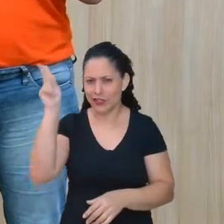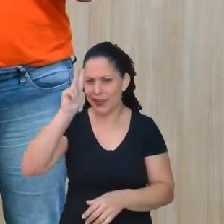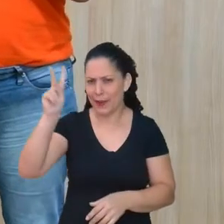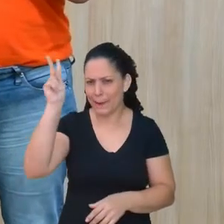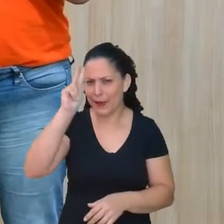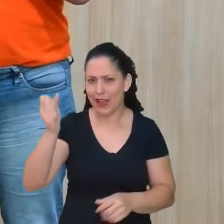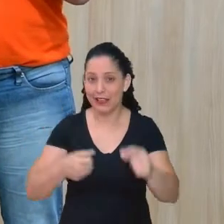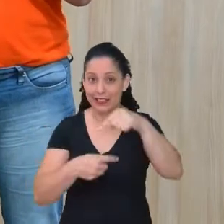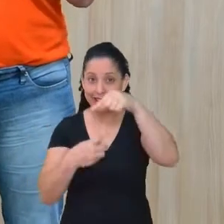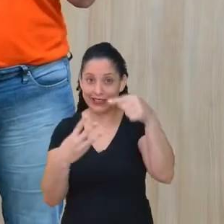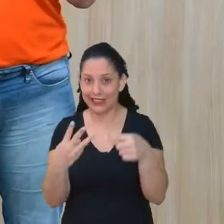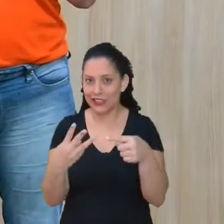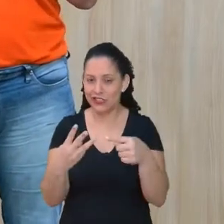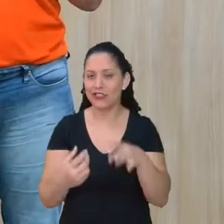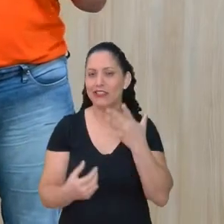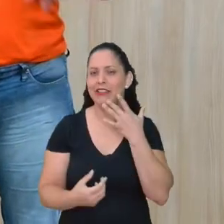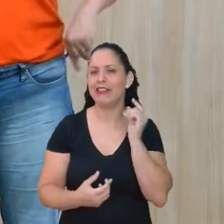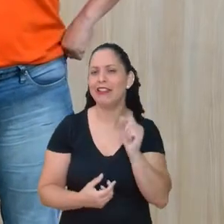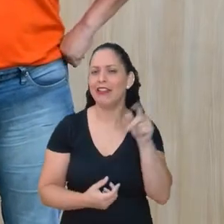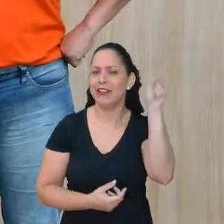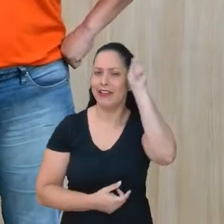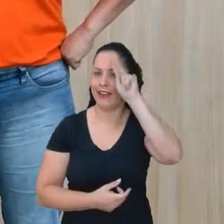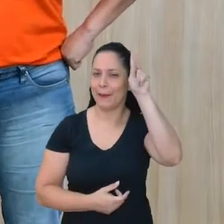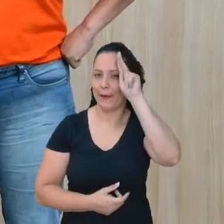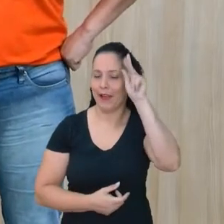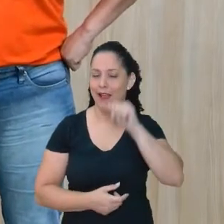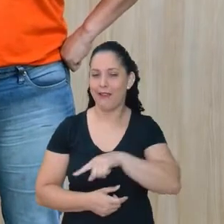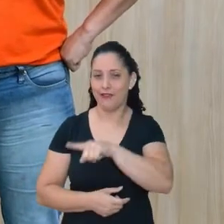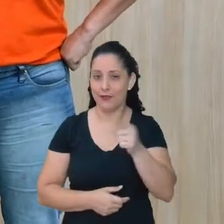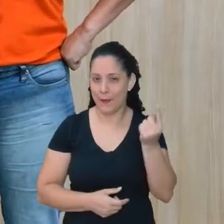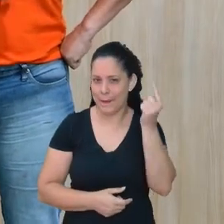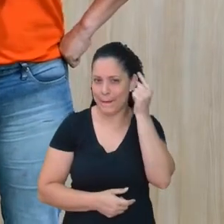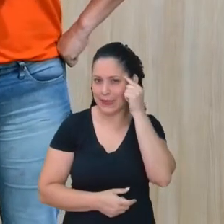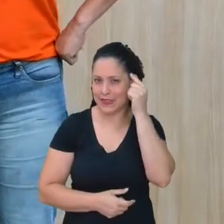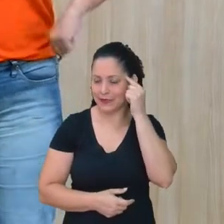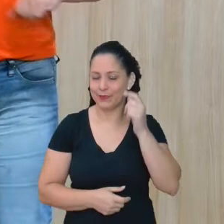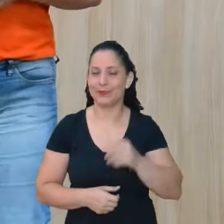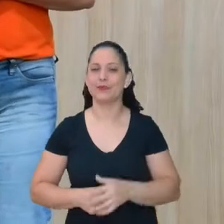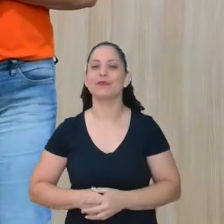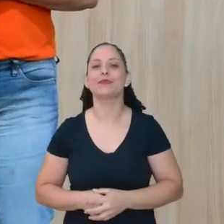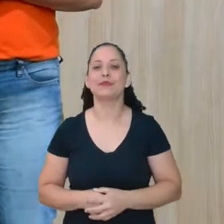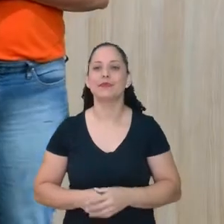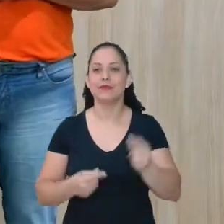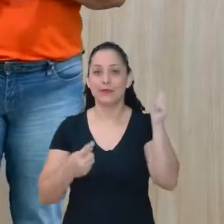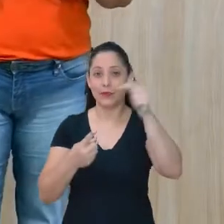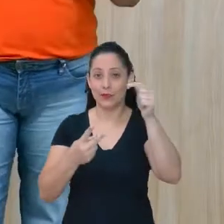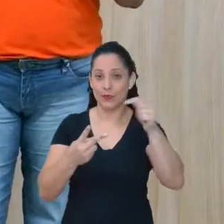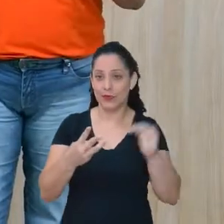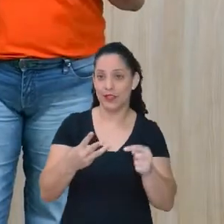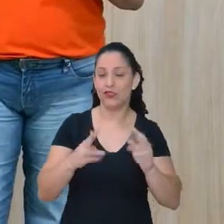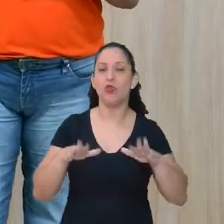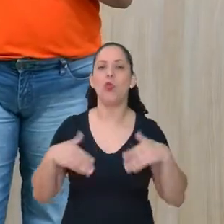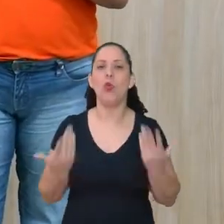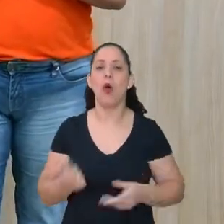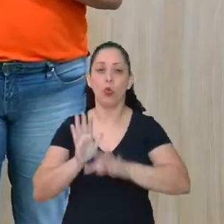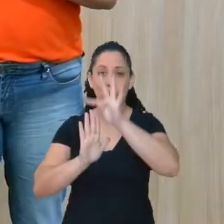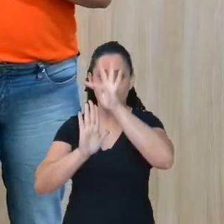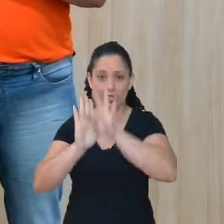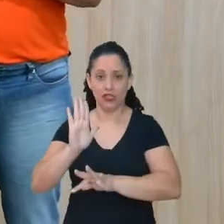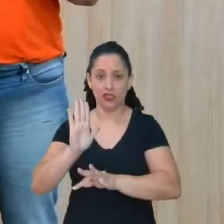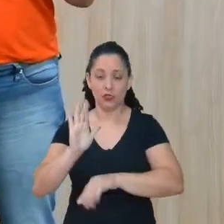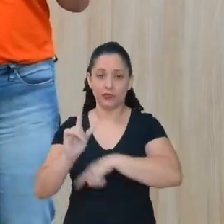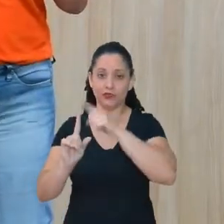São três. Quem lembra? Estão lembrados? Pensa aí. Então, são três elementos. Quais são eles? O